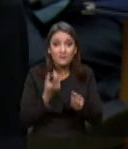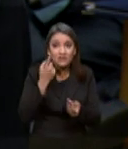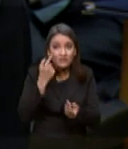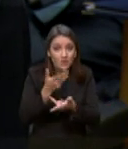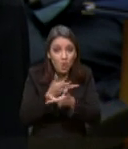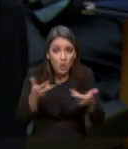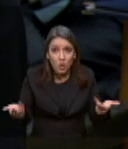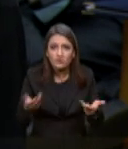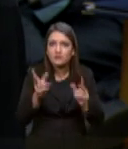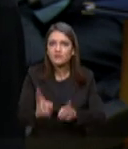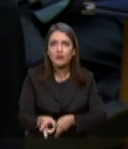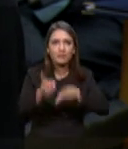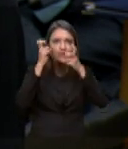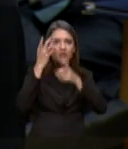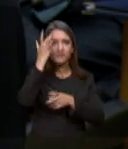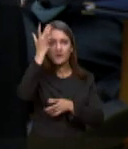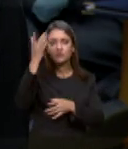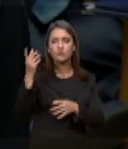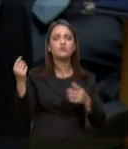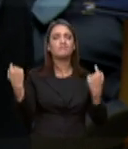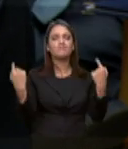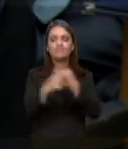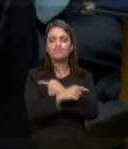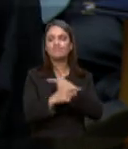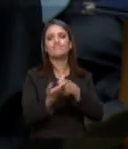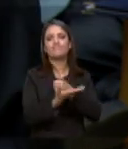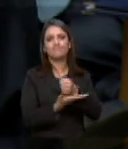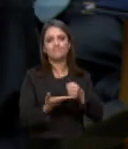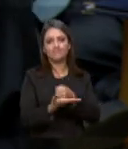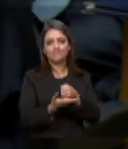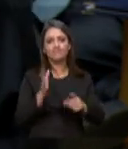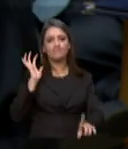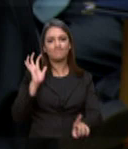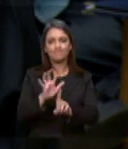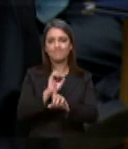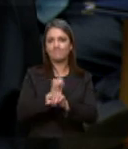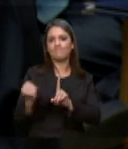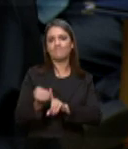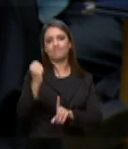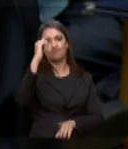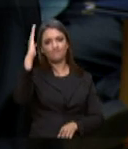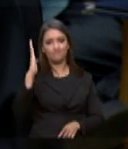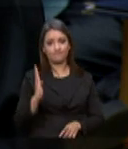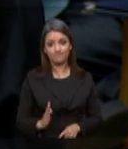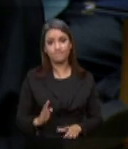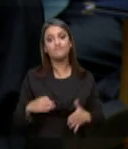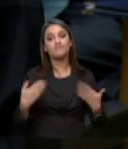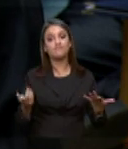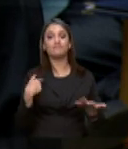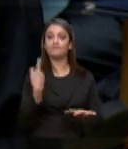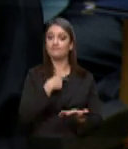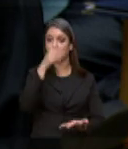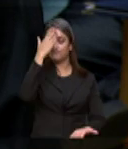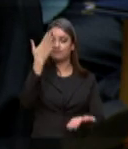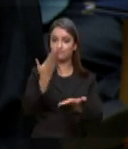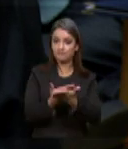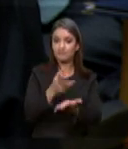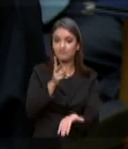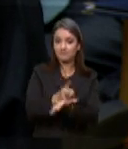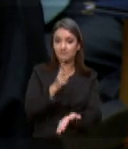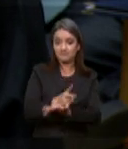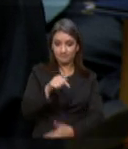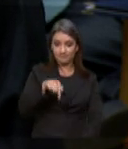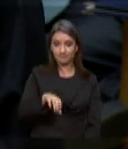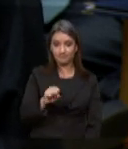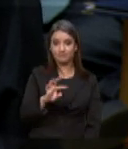flagrantes a preceitos fundamentais que impactam diretamente a sociedade brasileira, acreditamos e confiamos nesta